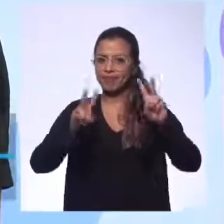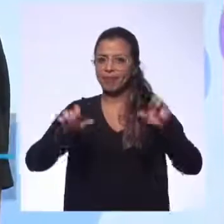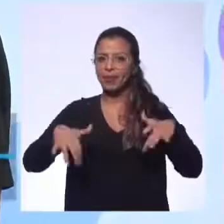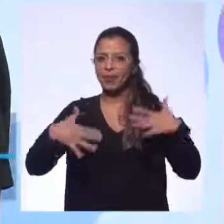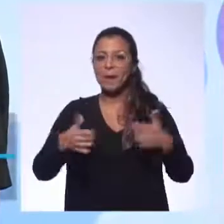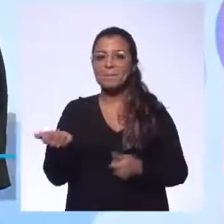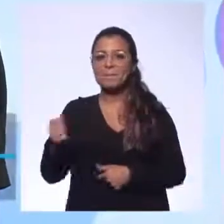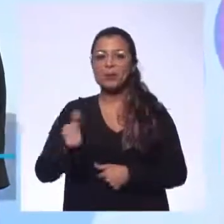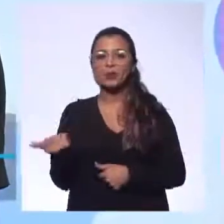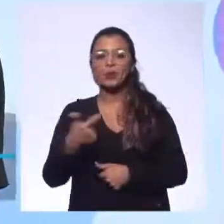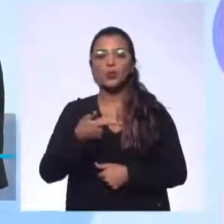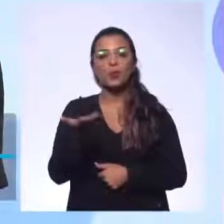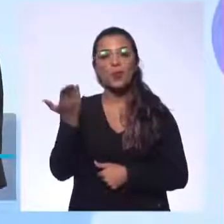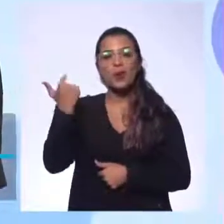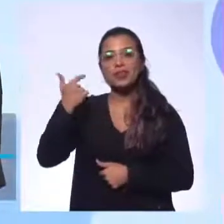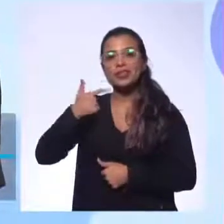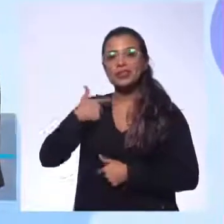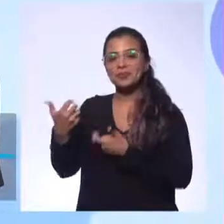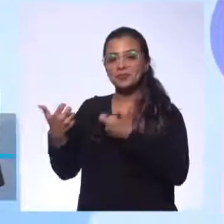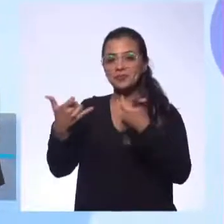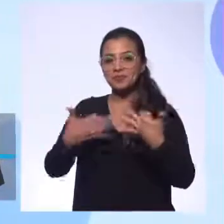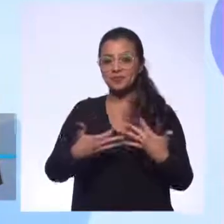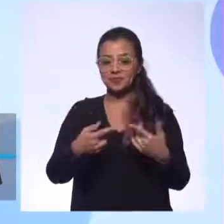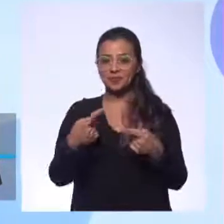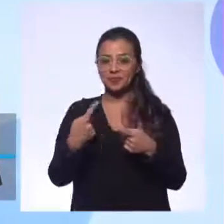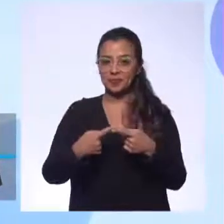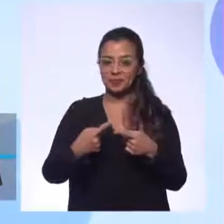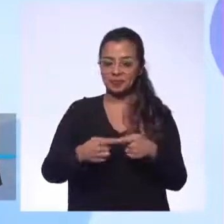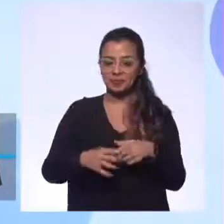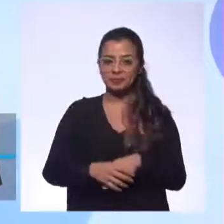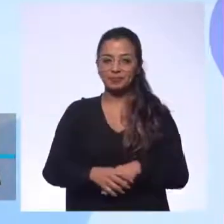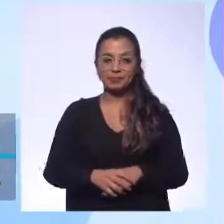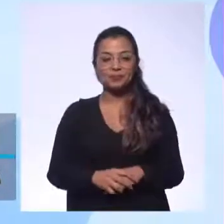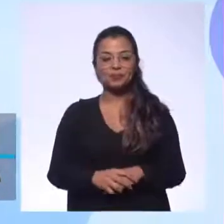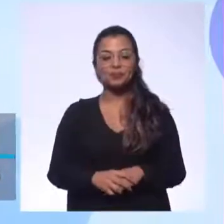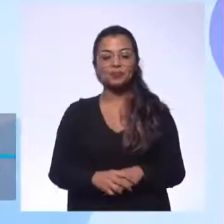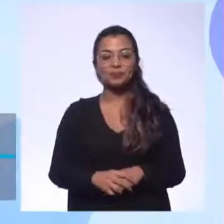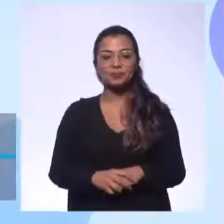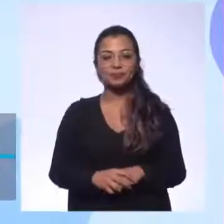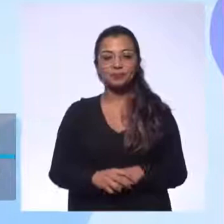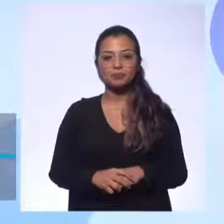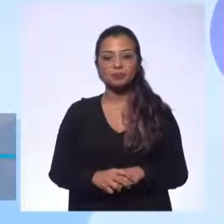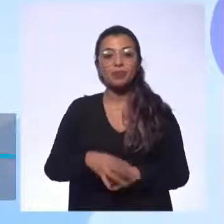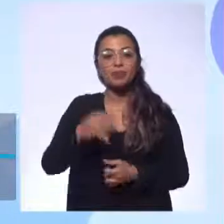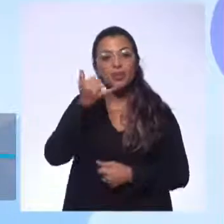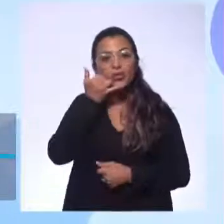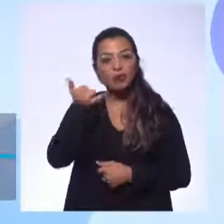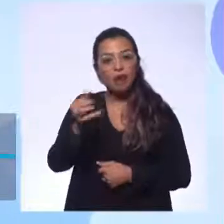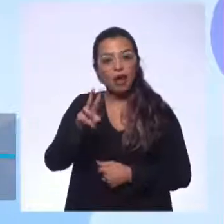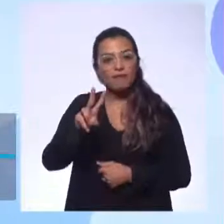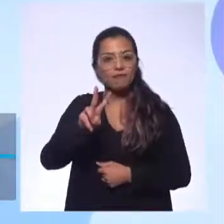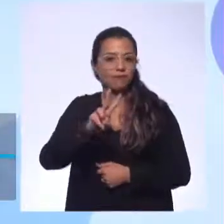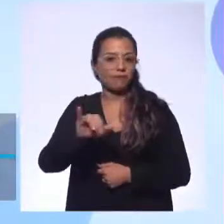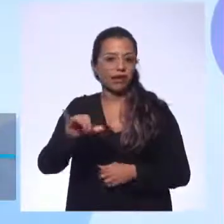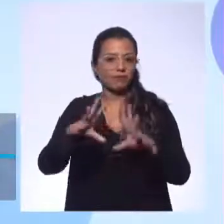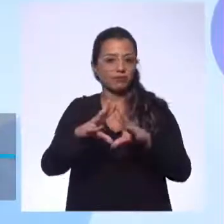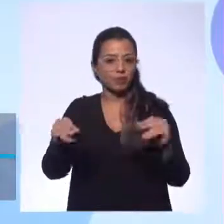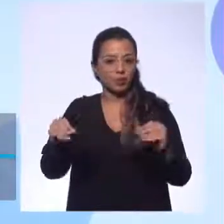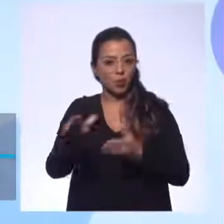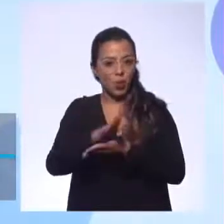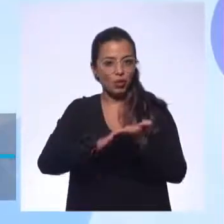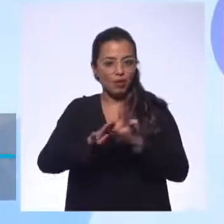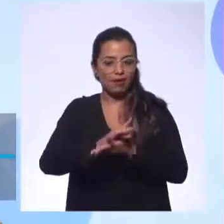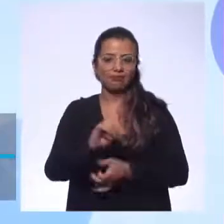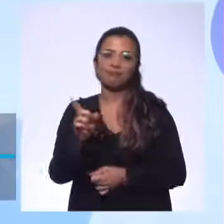polêmico do que o anterior que eu tinha dito, né? Porque o celular não é uma coisa que vai sumir do nada, né? Veio para ficar e só está